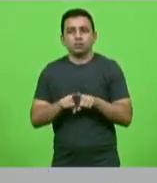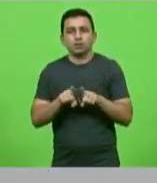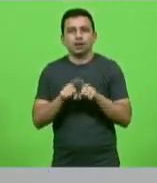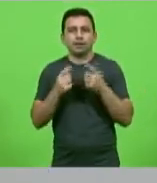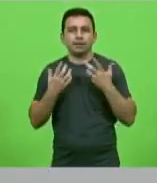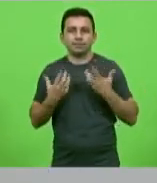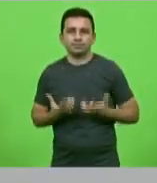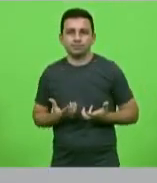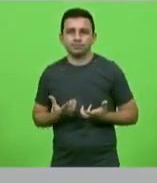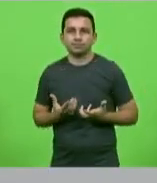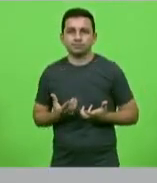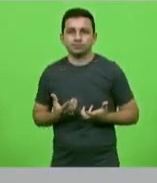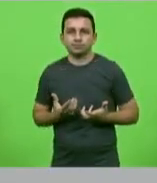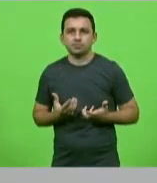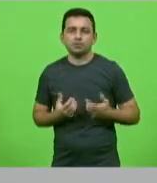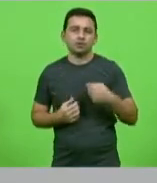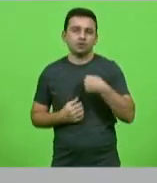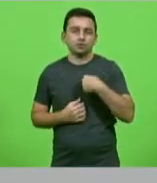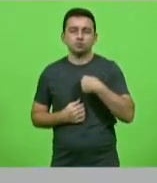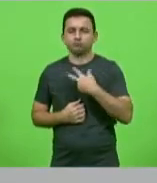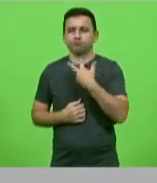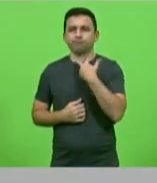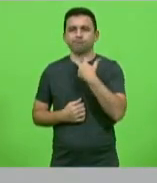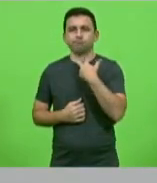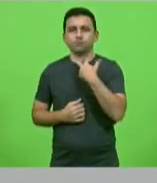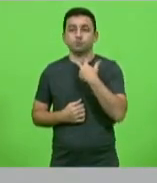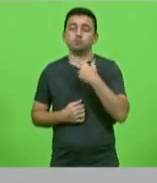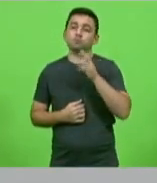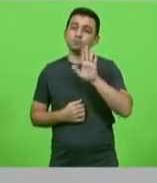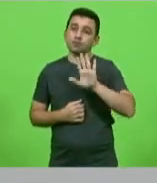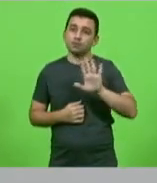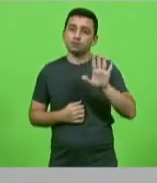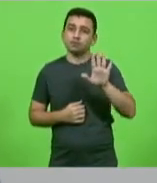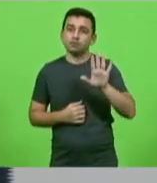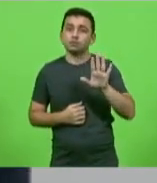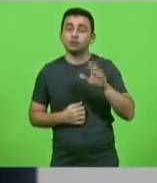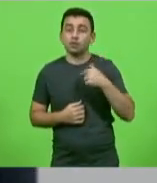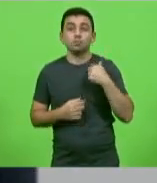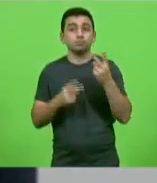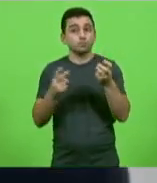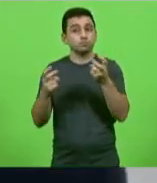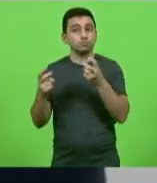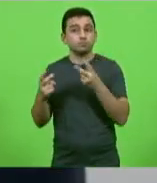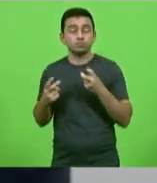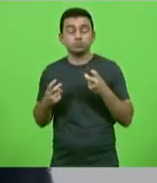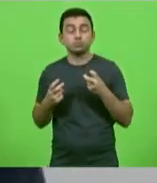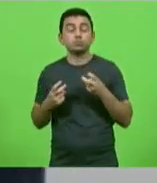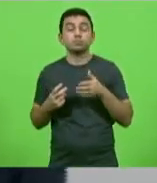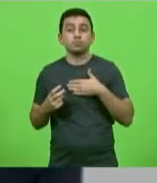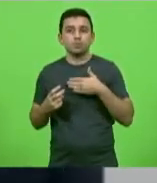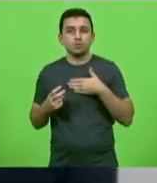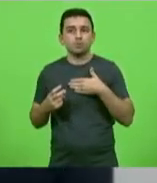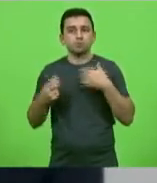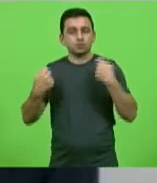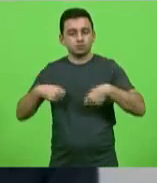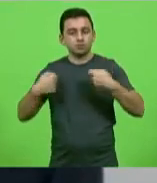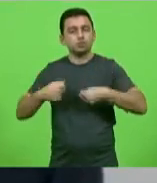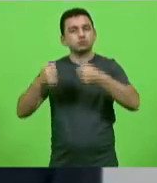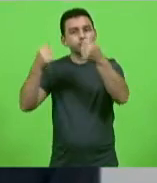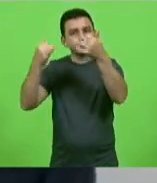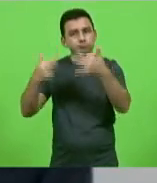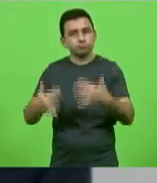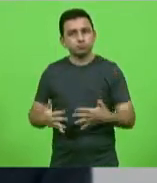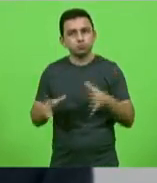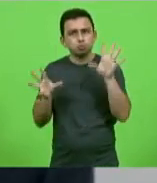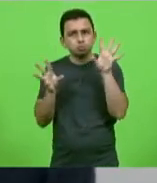não me permite tamanha imprudência de minha parte. Contudo, vejo na obrigação funcional e moral de expor, ainda